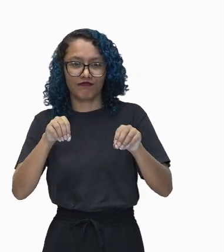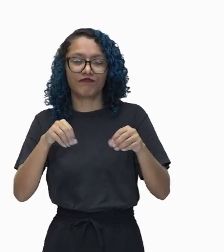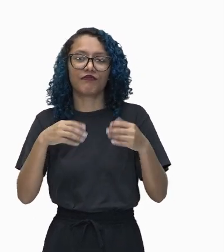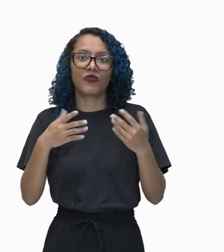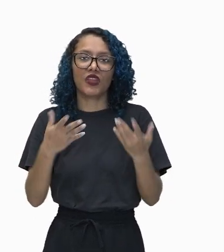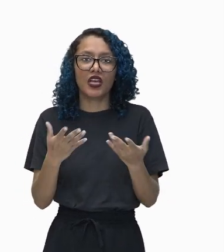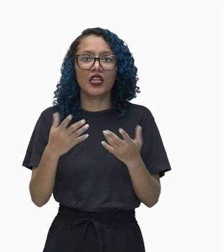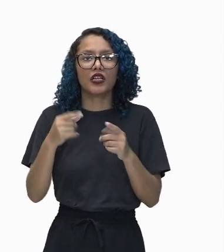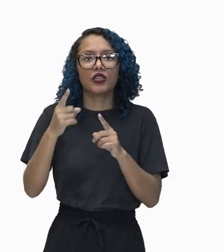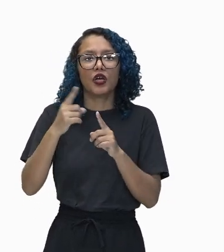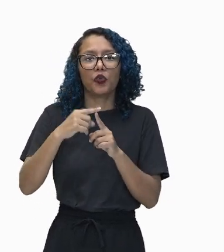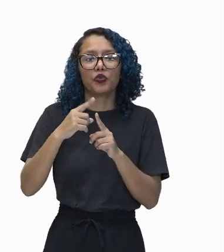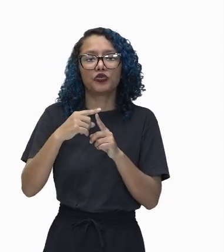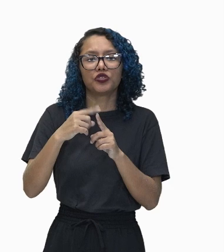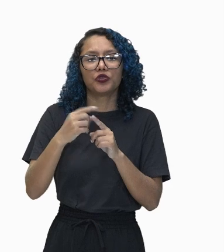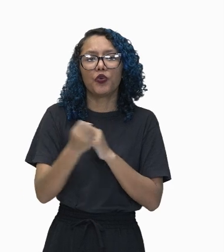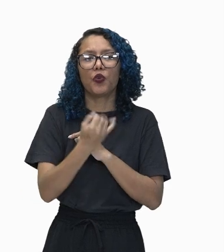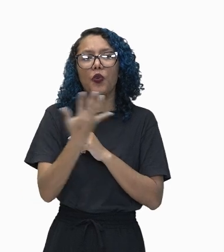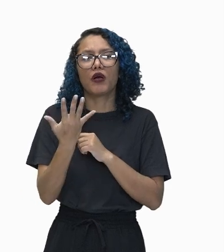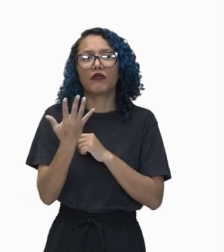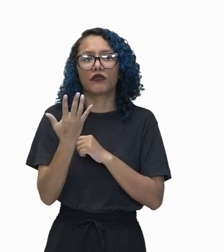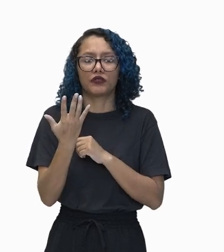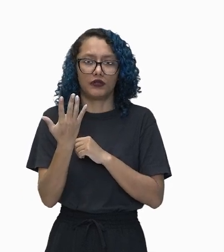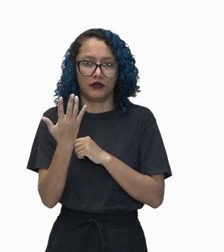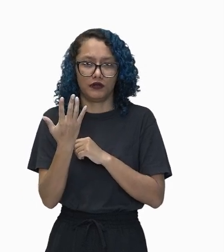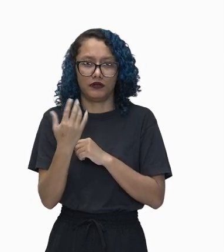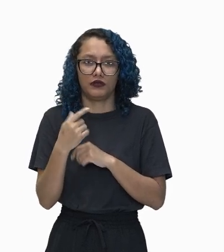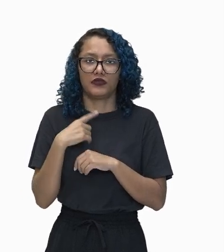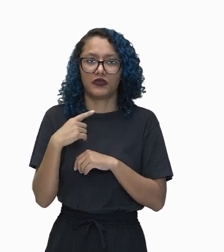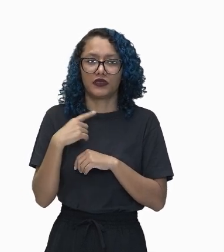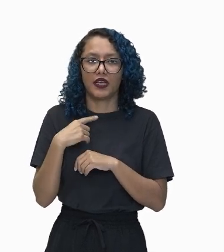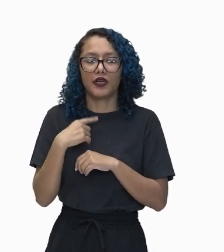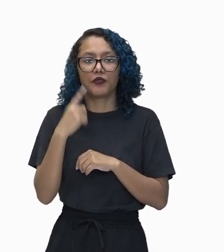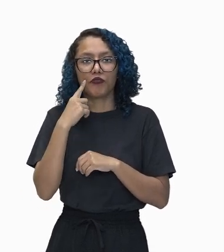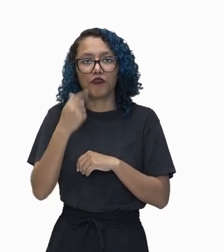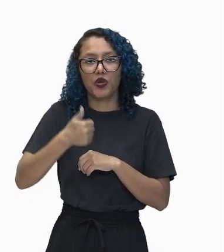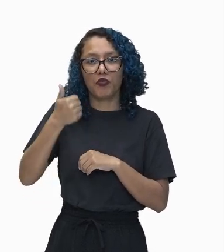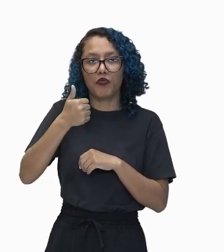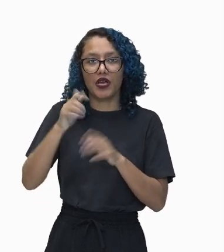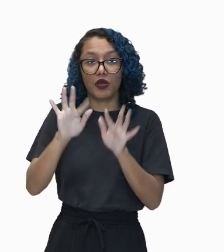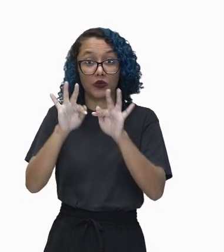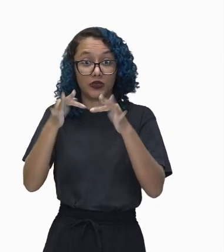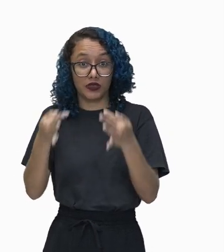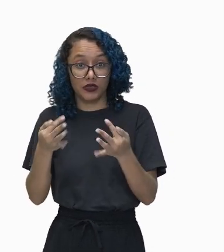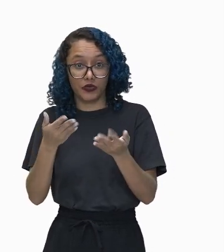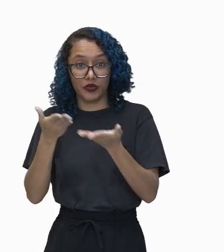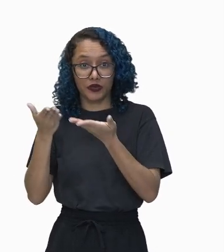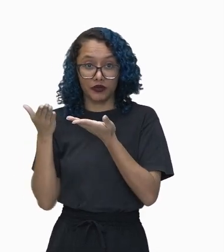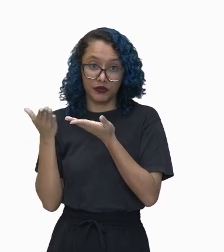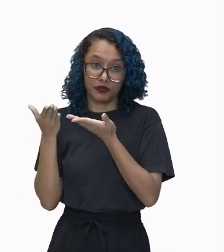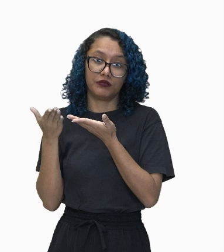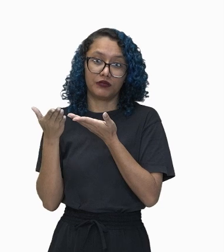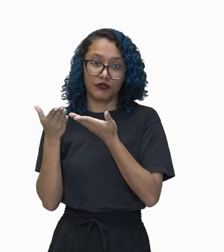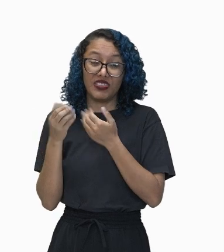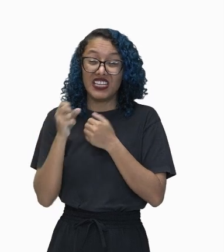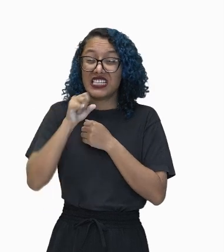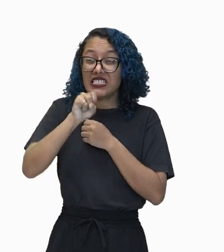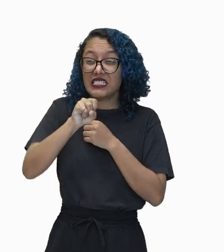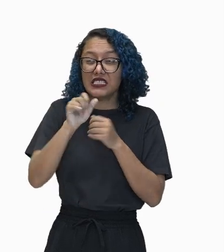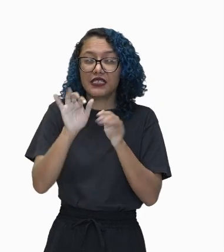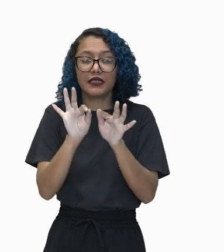o sujeito determinado simples, associem o nome, simples. Se é